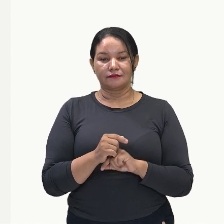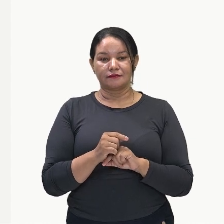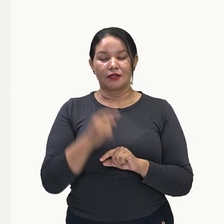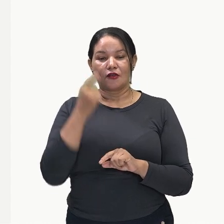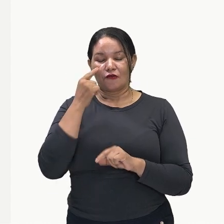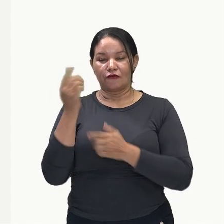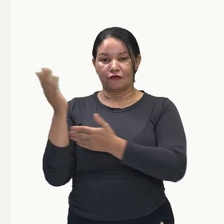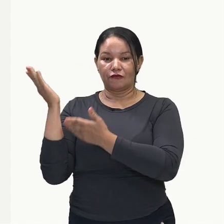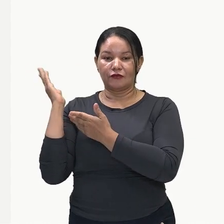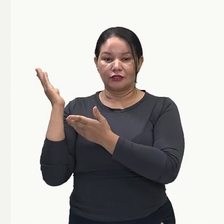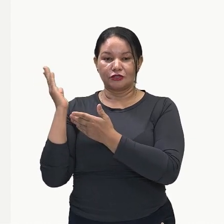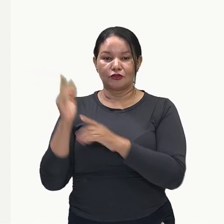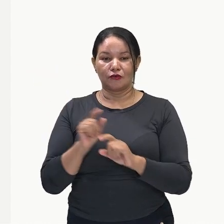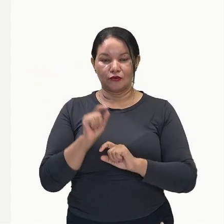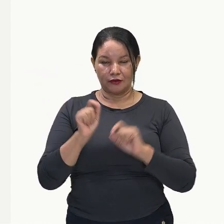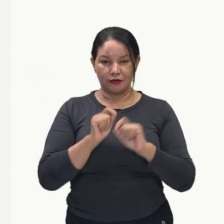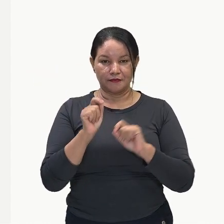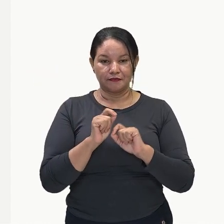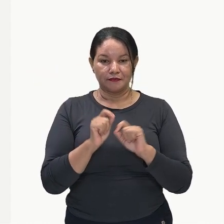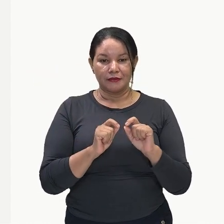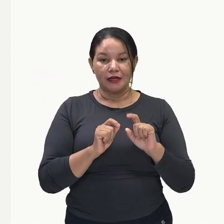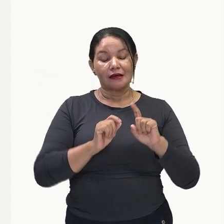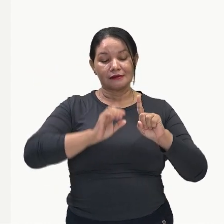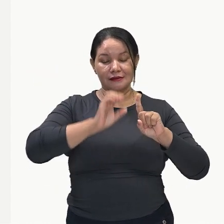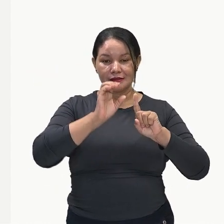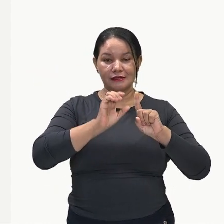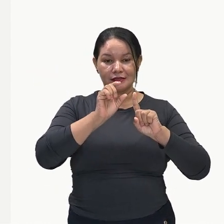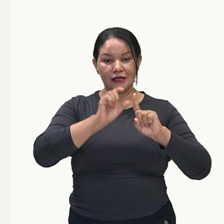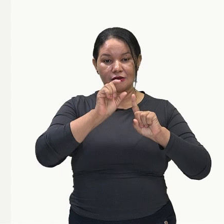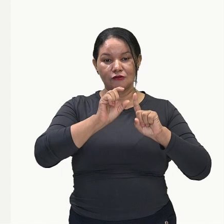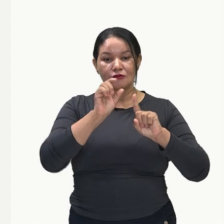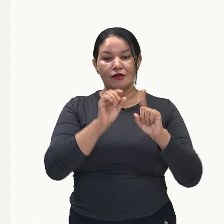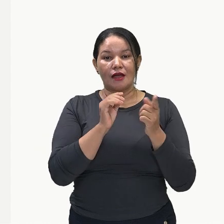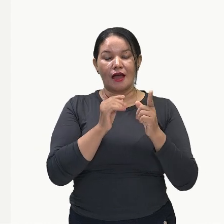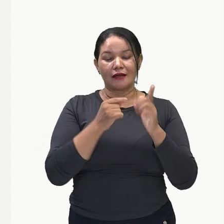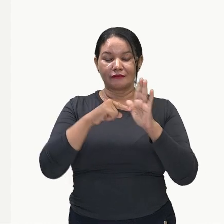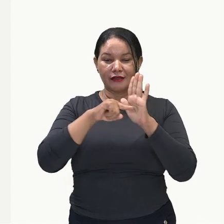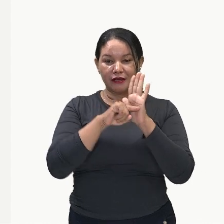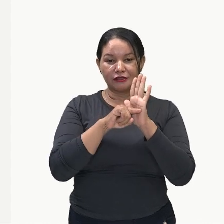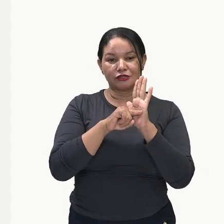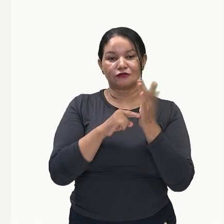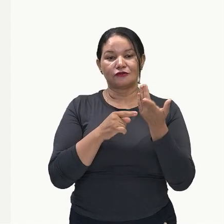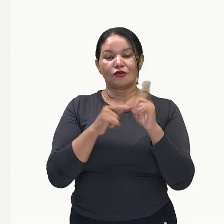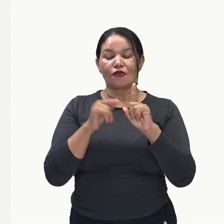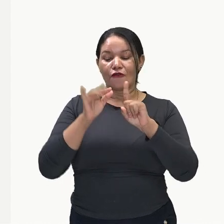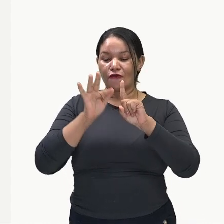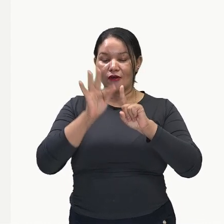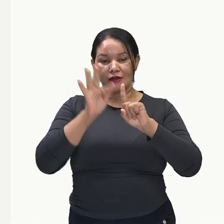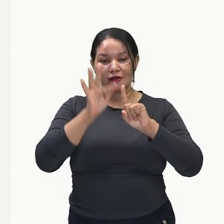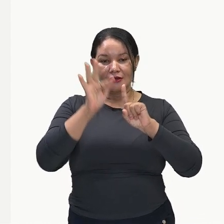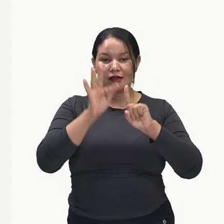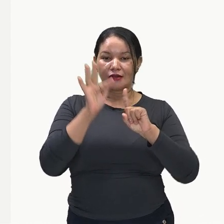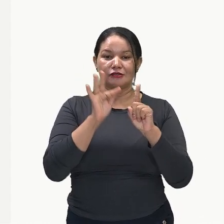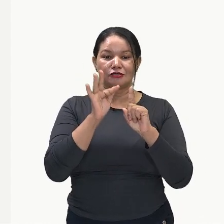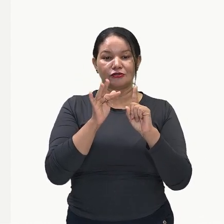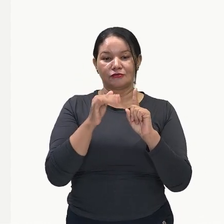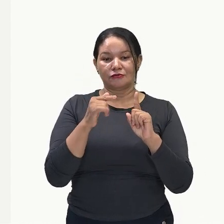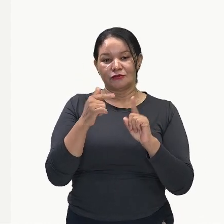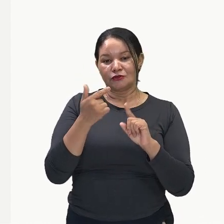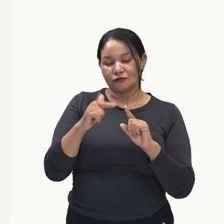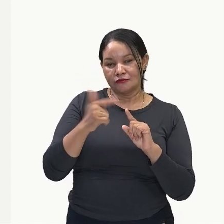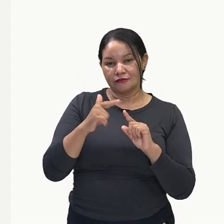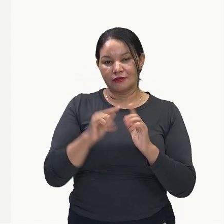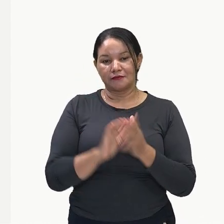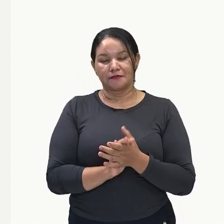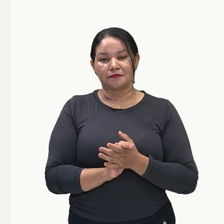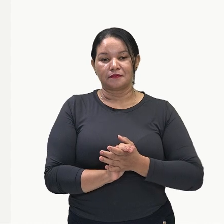o que na Celsius é 0 e aqui se torna negativo, para eles não. Então, o símbolo